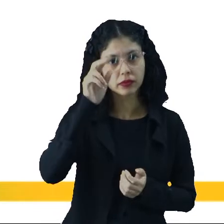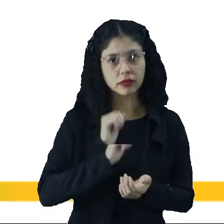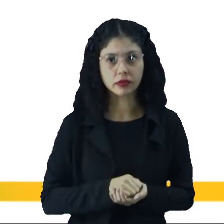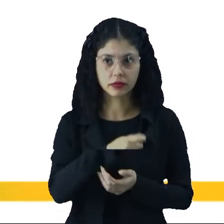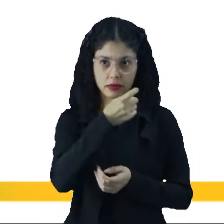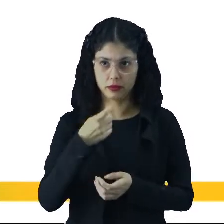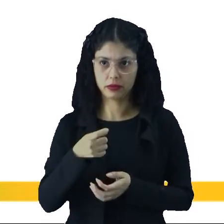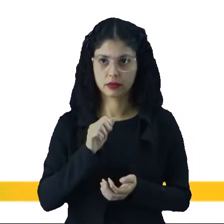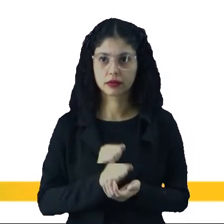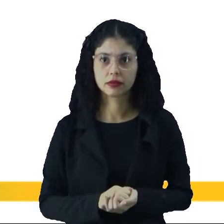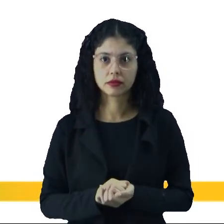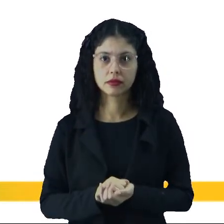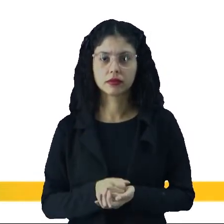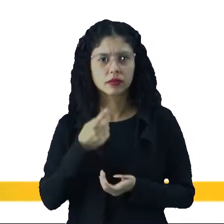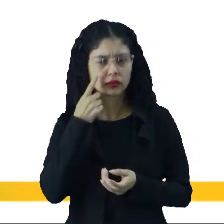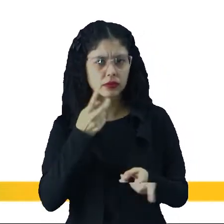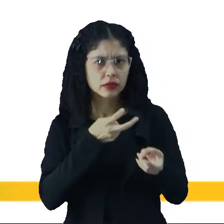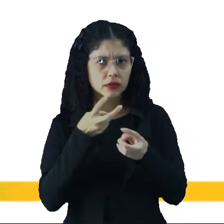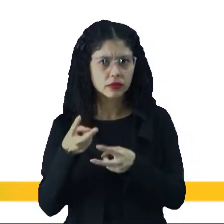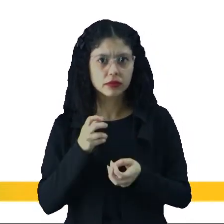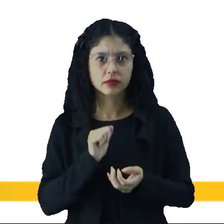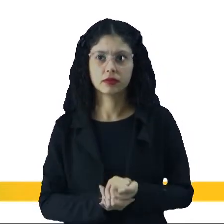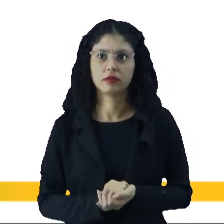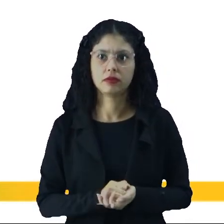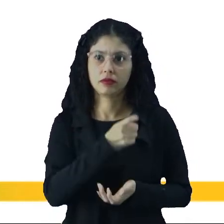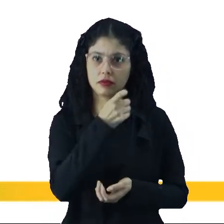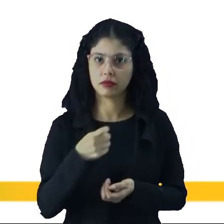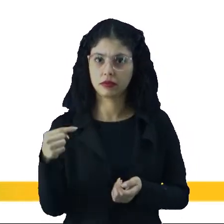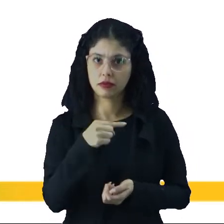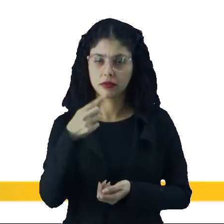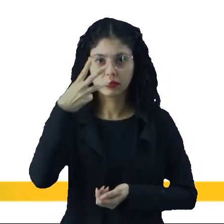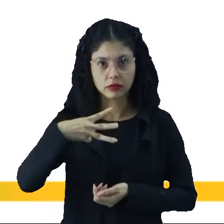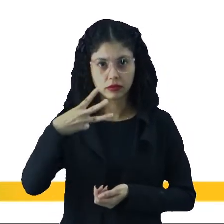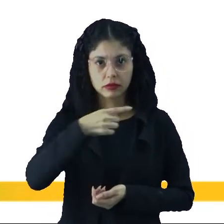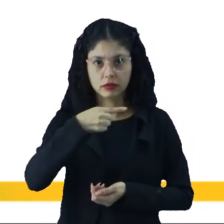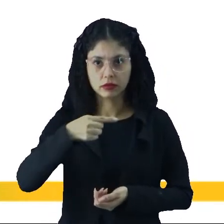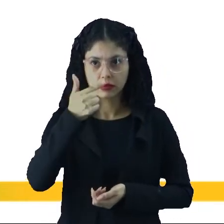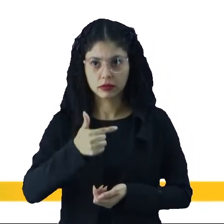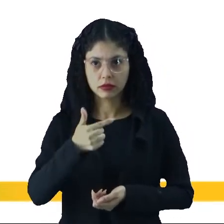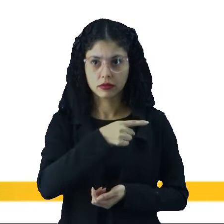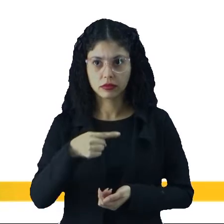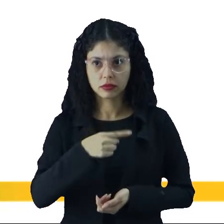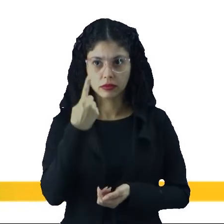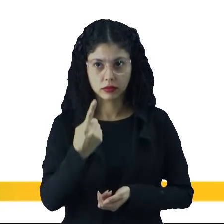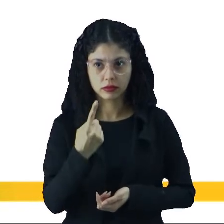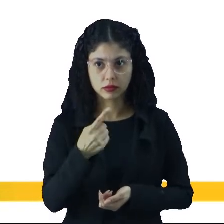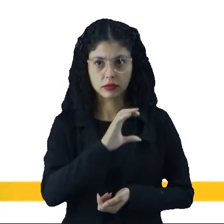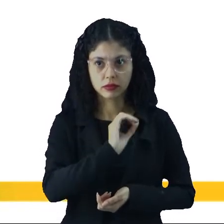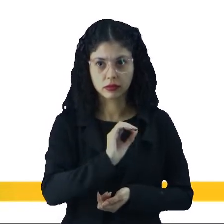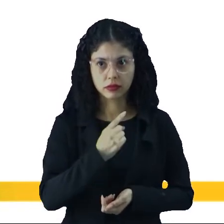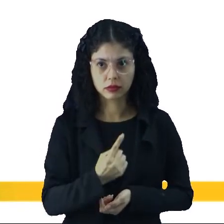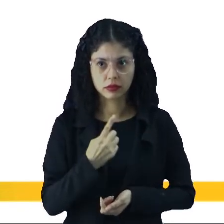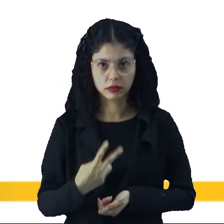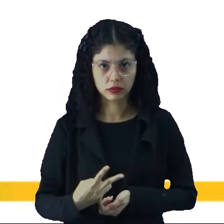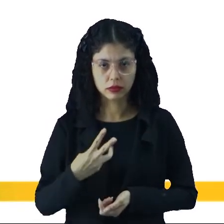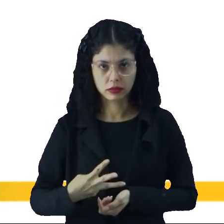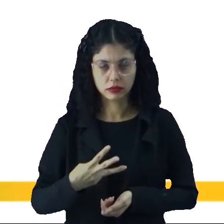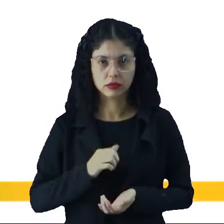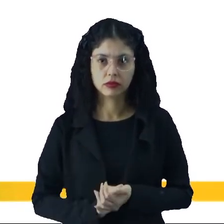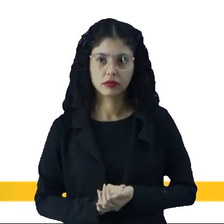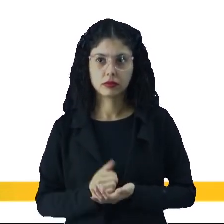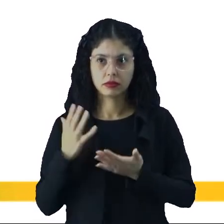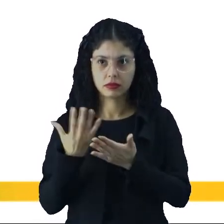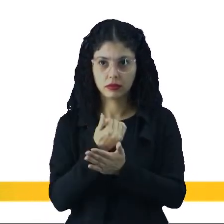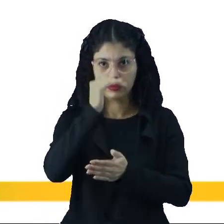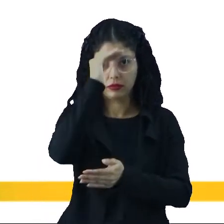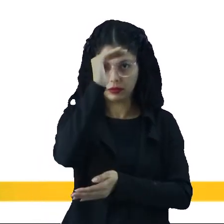x, tá? Observa bem aqui, ó. X vai ser menos 3, menos 2, menos 1, 0, 1, 2 e 3. Eu vou